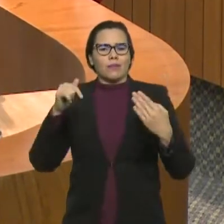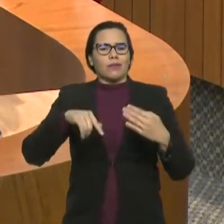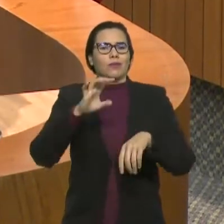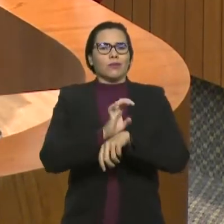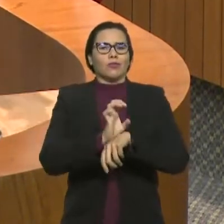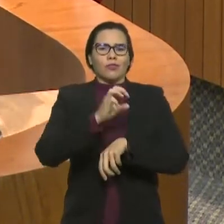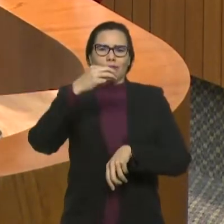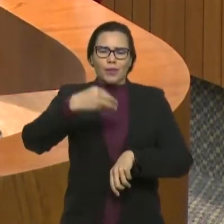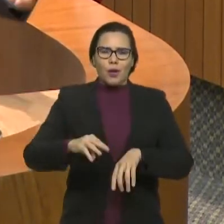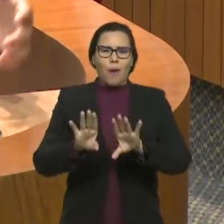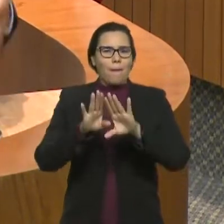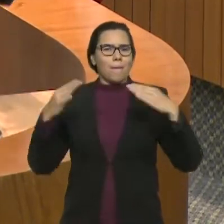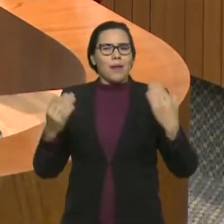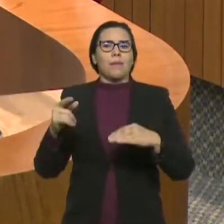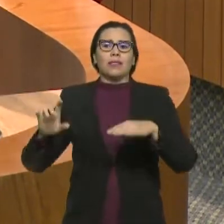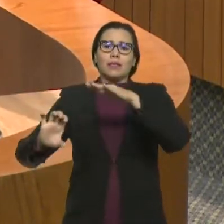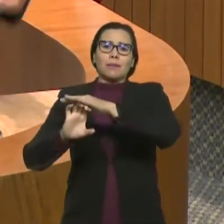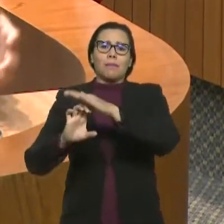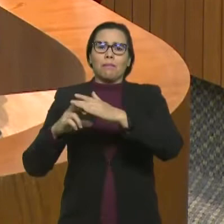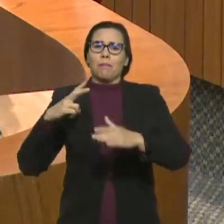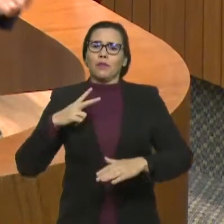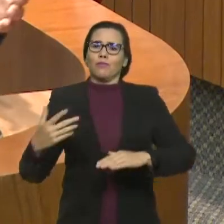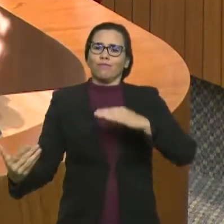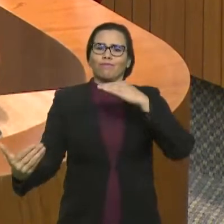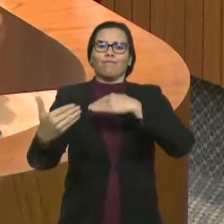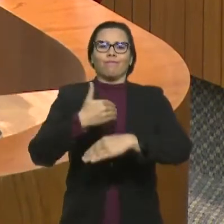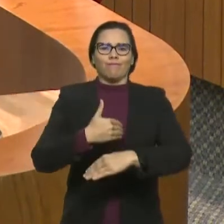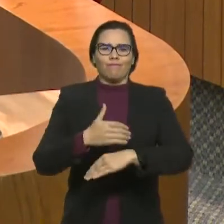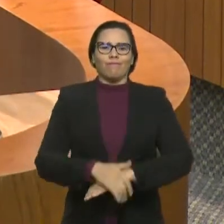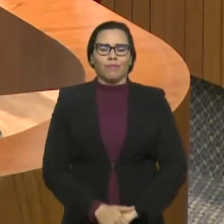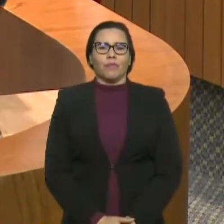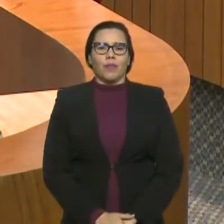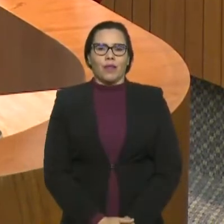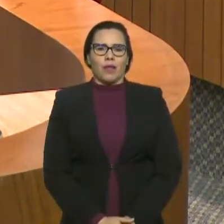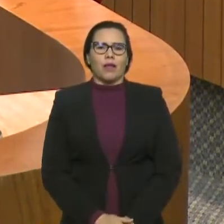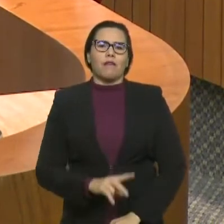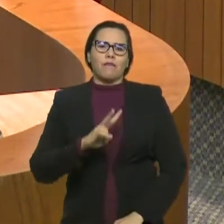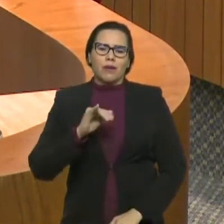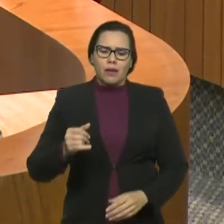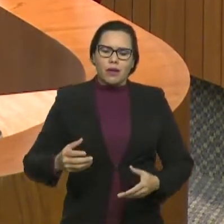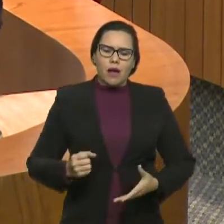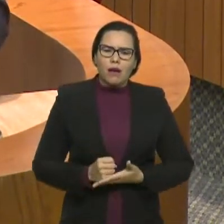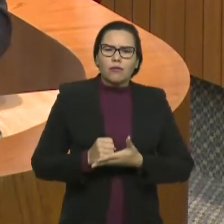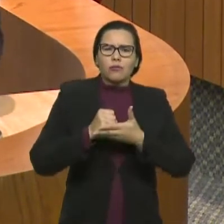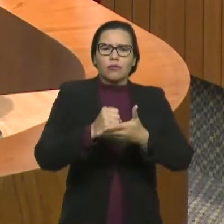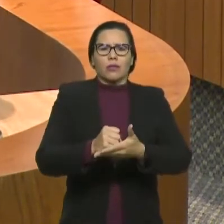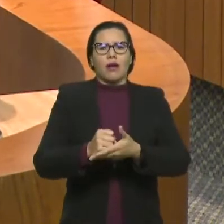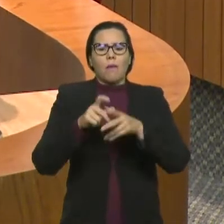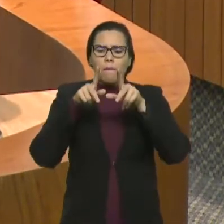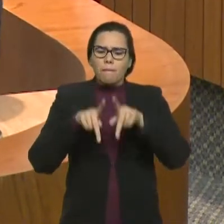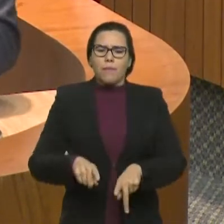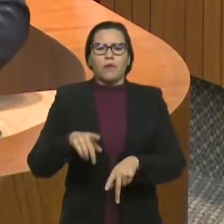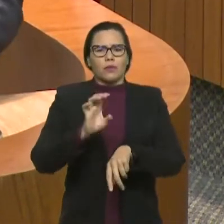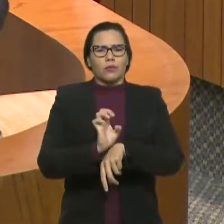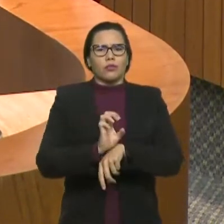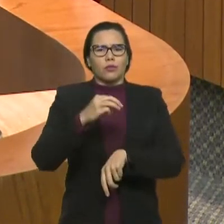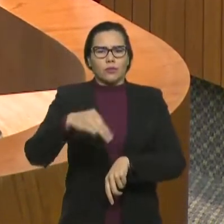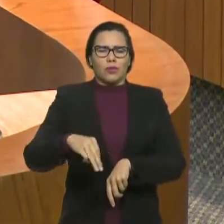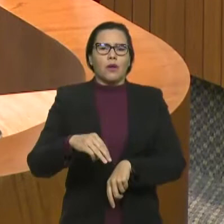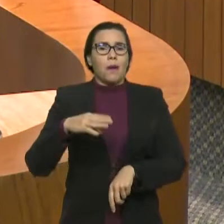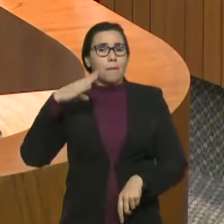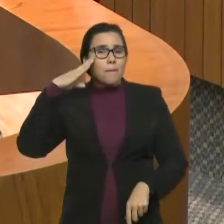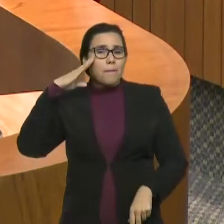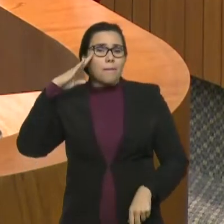investir e dar oportunidade e geração de oportunidades para o nosso povo, principalmente para essa juventude. A segunda parte